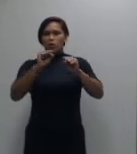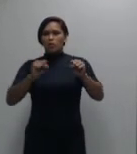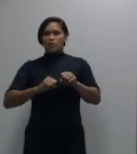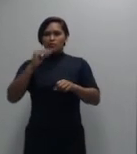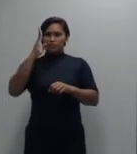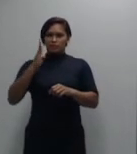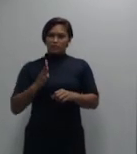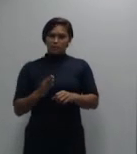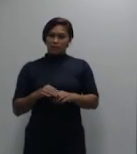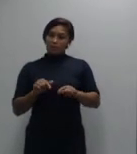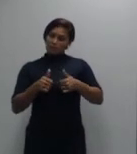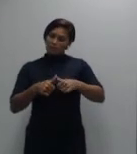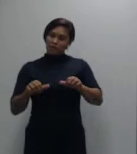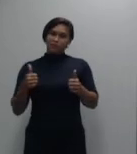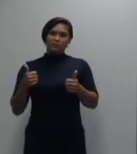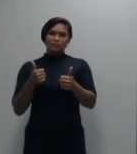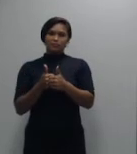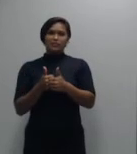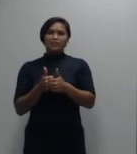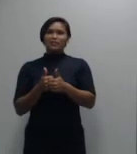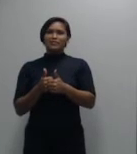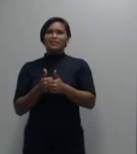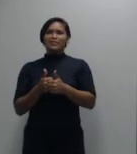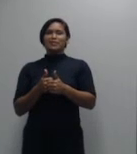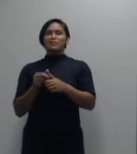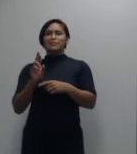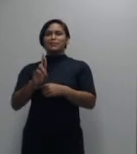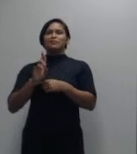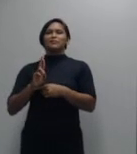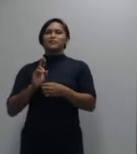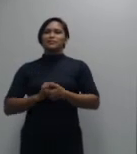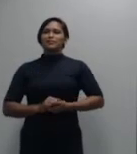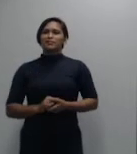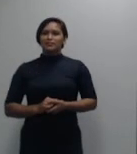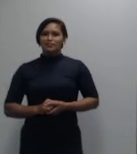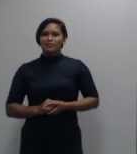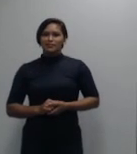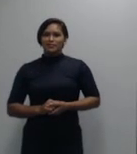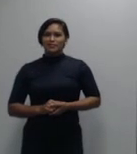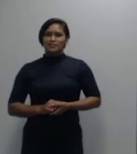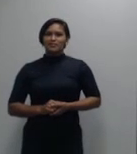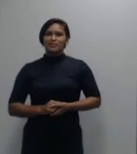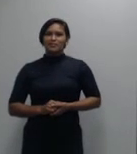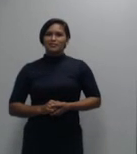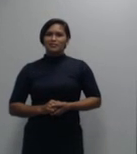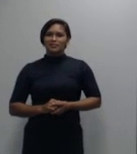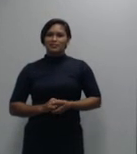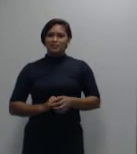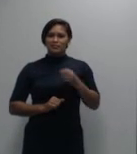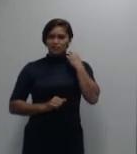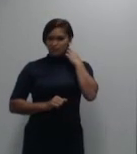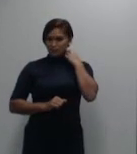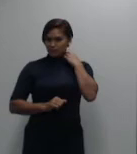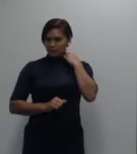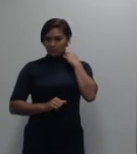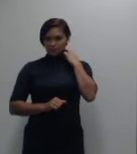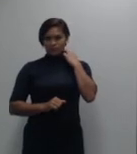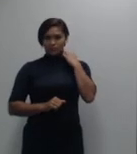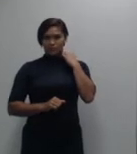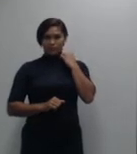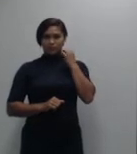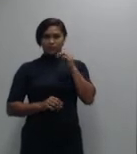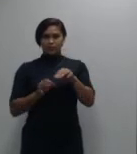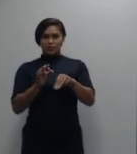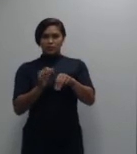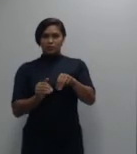mas eu estou acompanhando o eminente relator e a vossa excelência